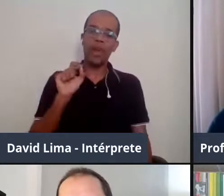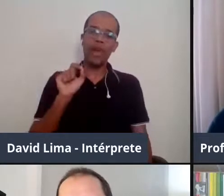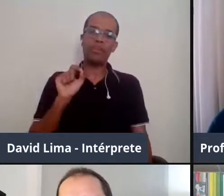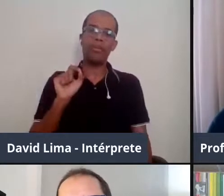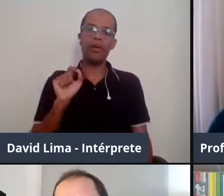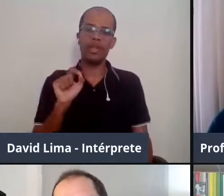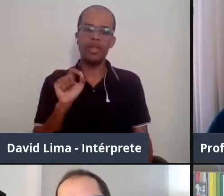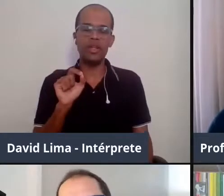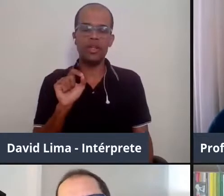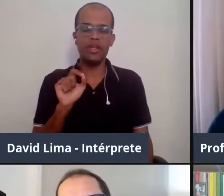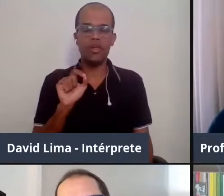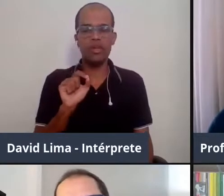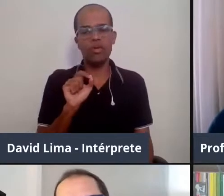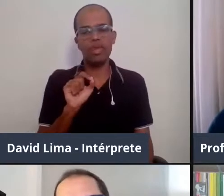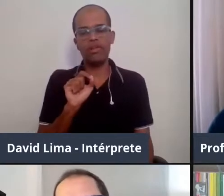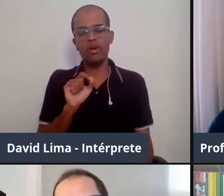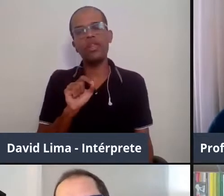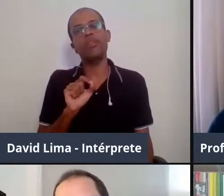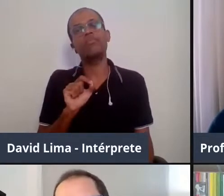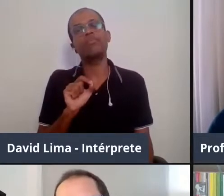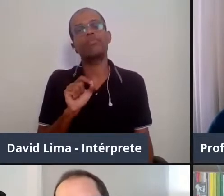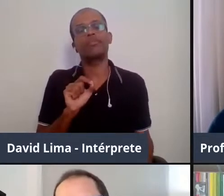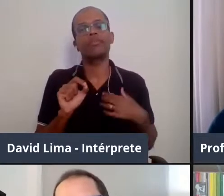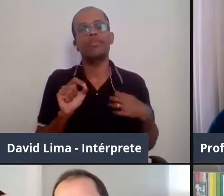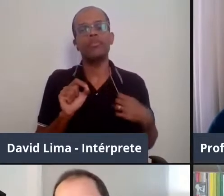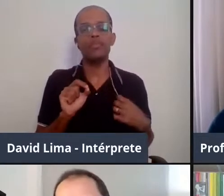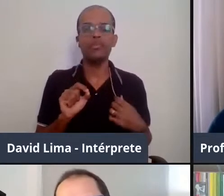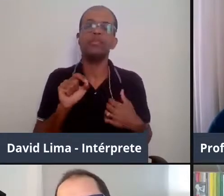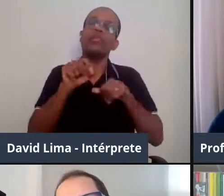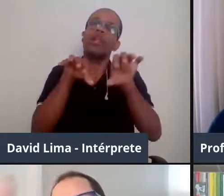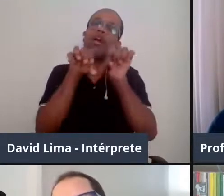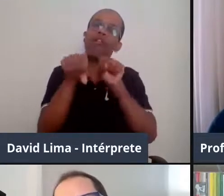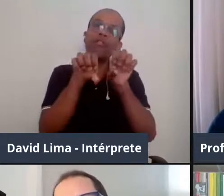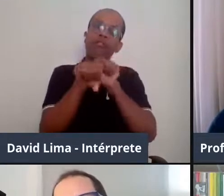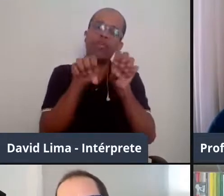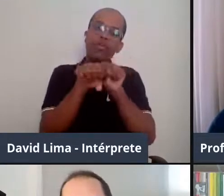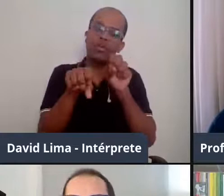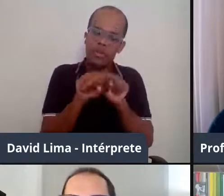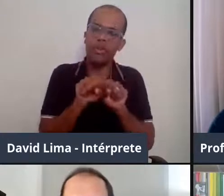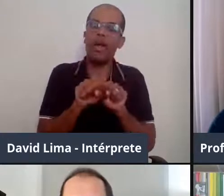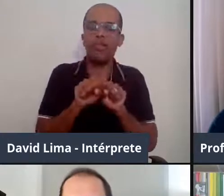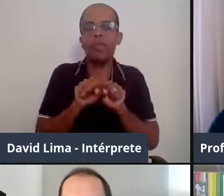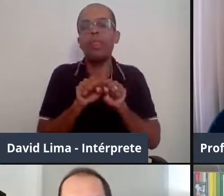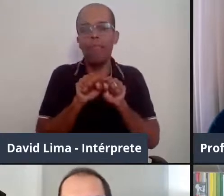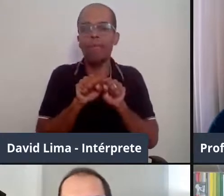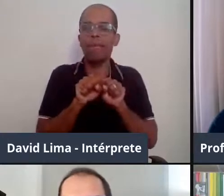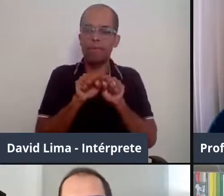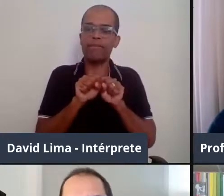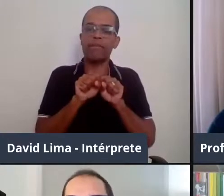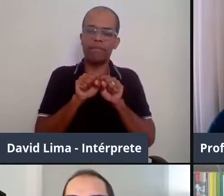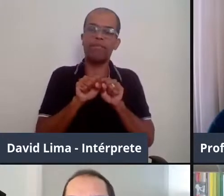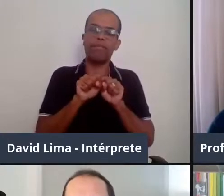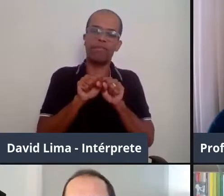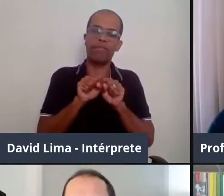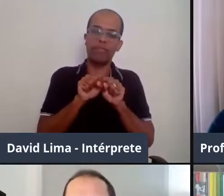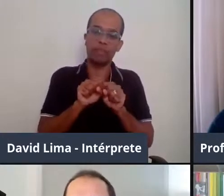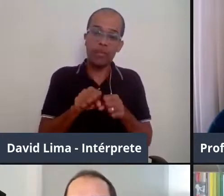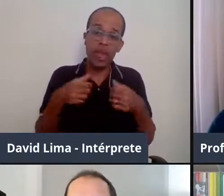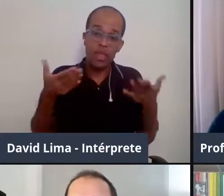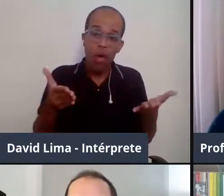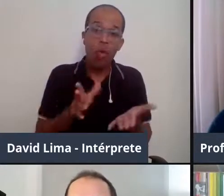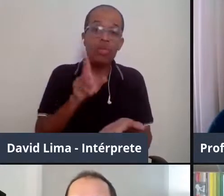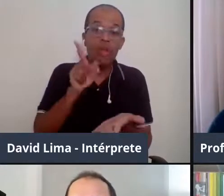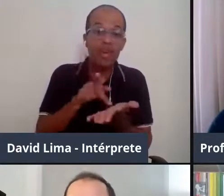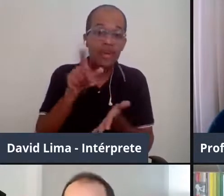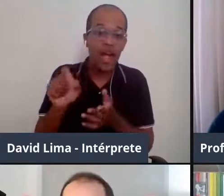que chegam ao Brasil tem uma formação superior maior do que a média nacional. Portanto, na verdade,